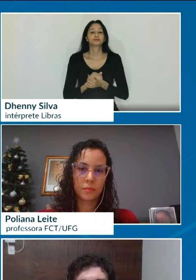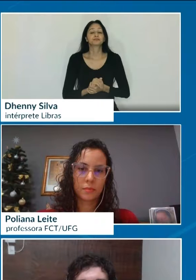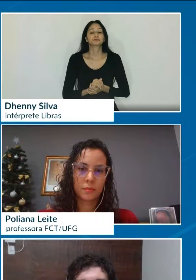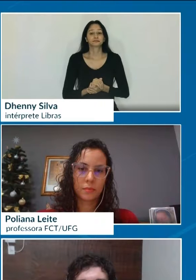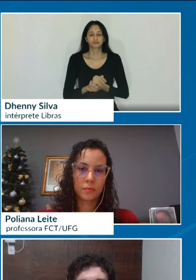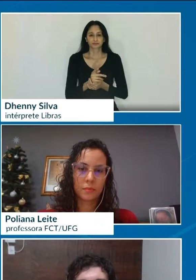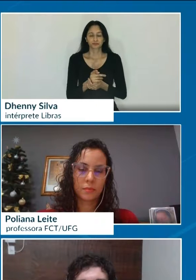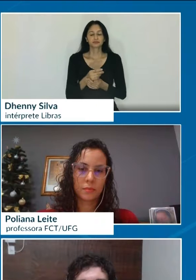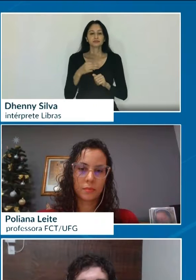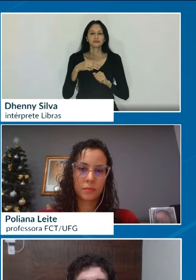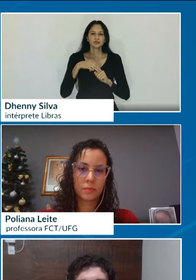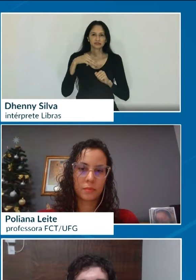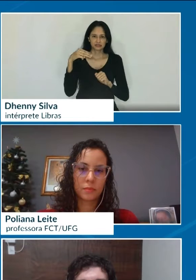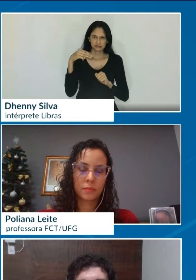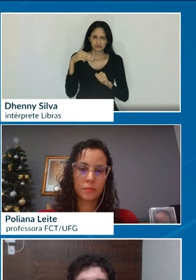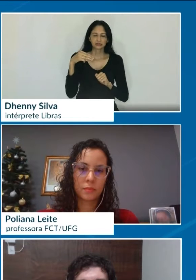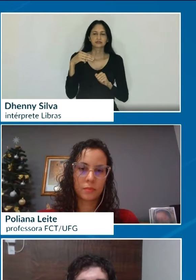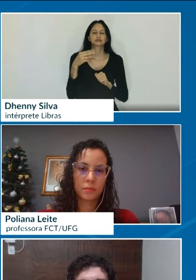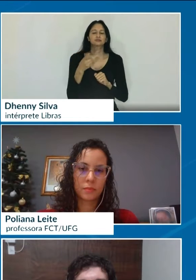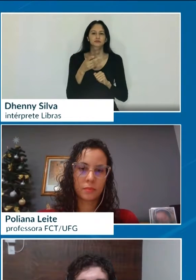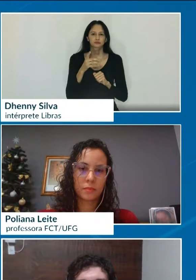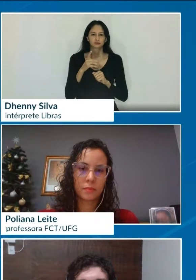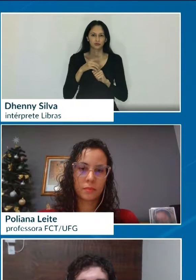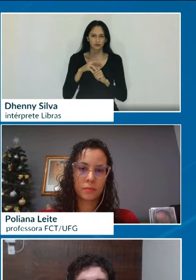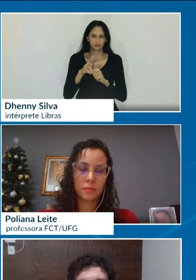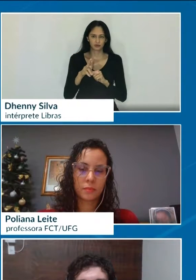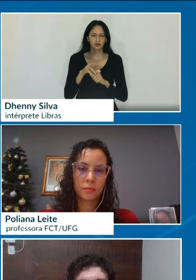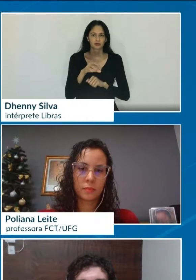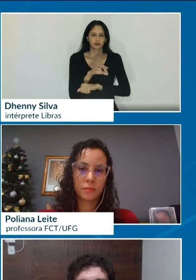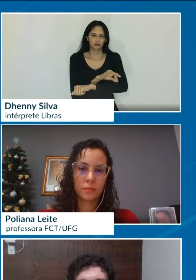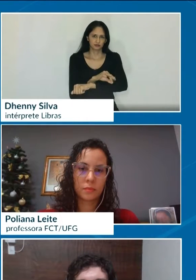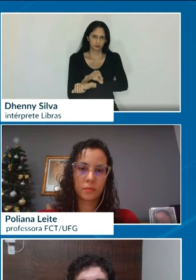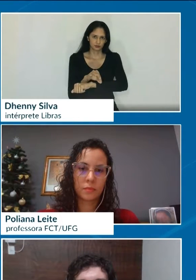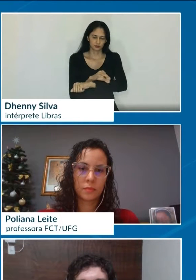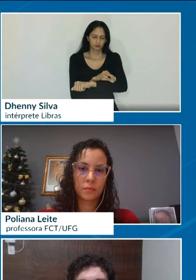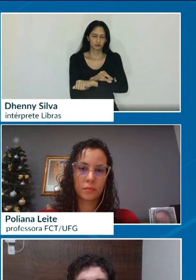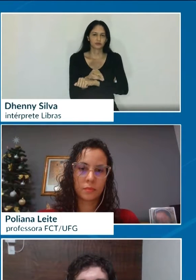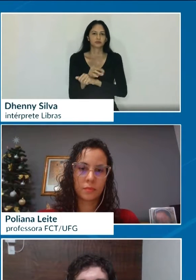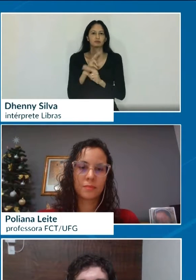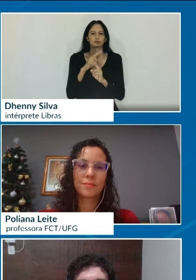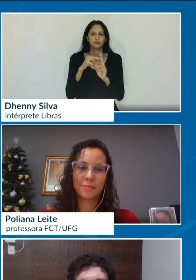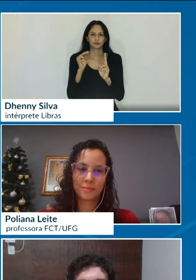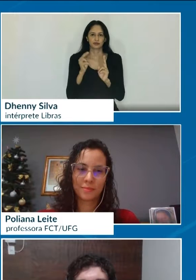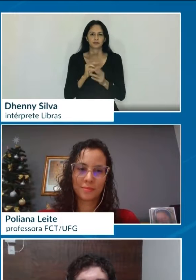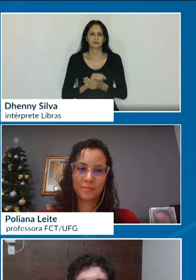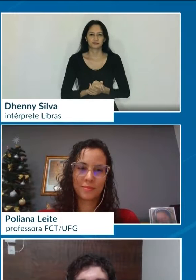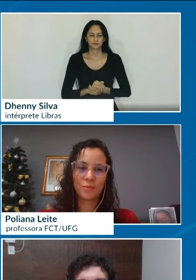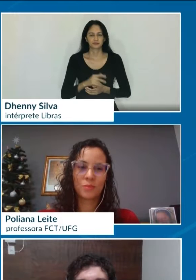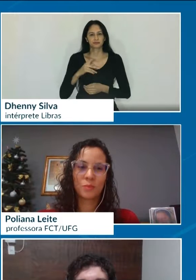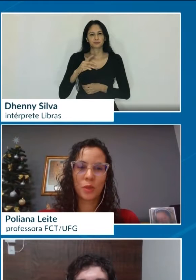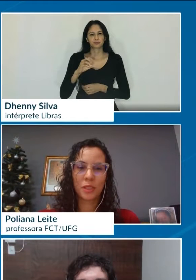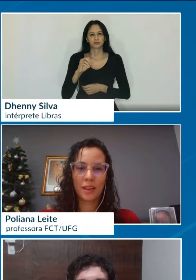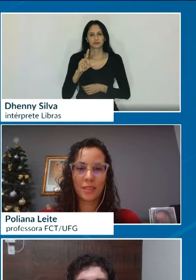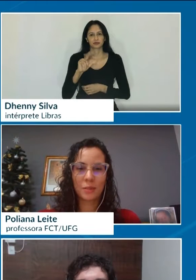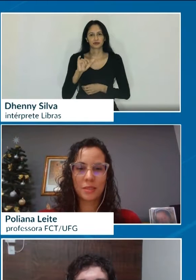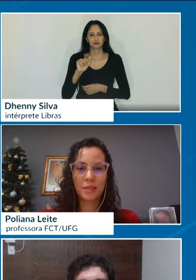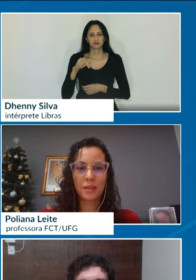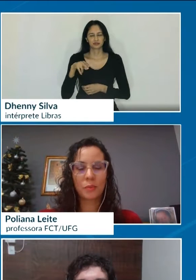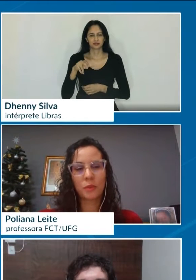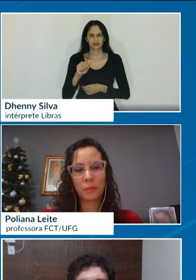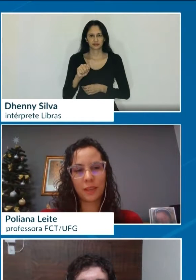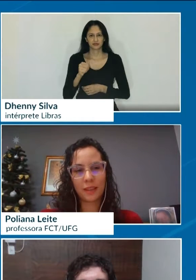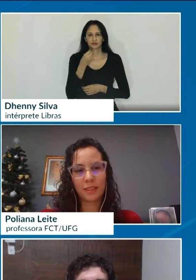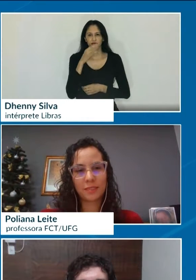e doutoranda em Arquitetura e Urbanismo pela UNB, Poliana Leite. Olá, Poliana, boa tarde, seja bem-vinda. Boa